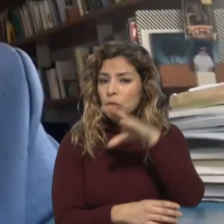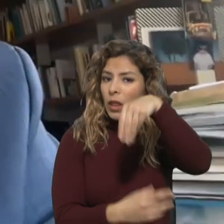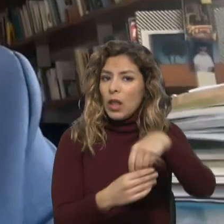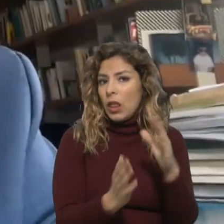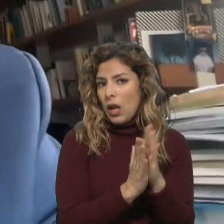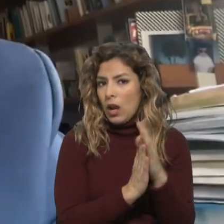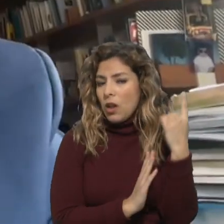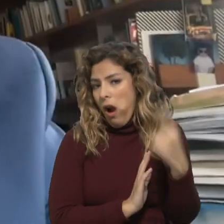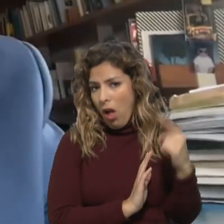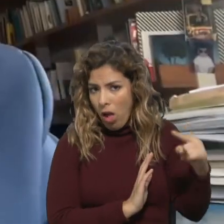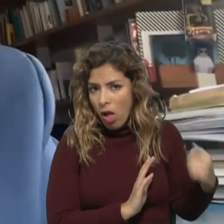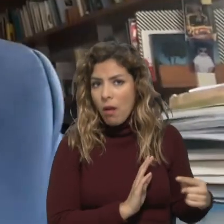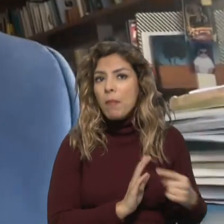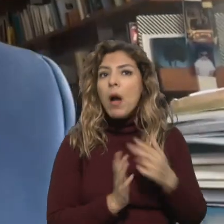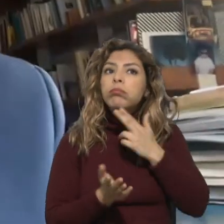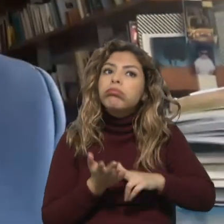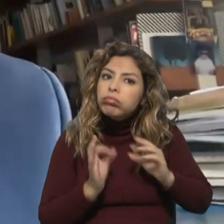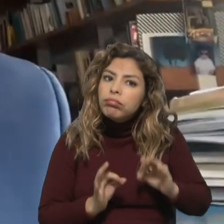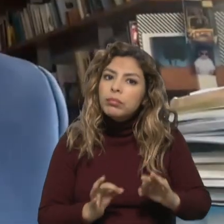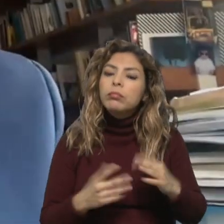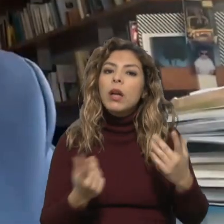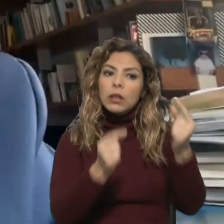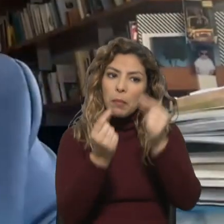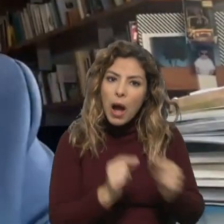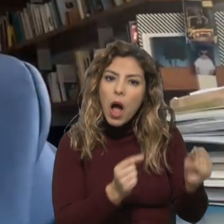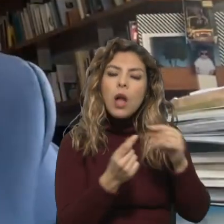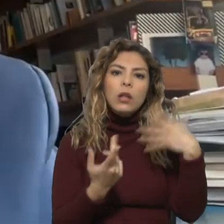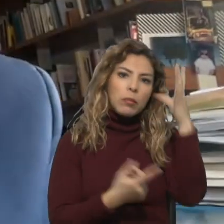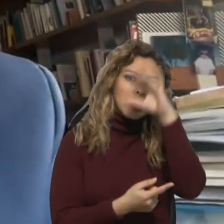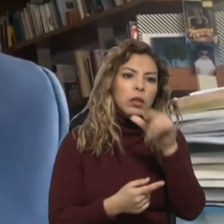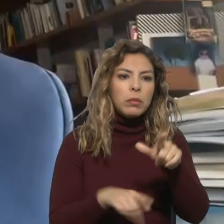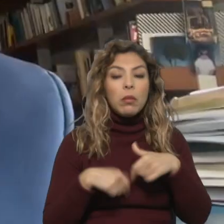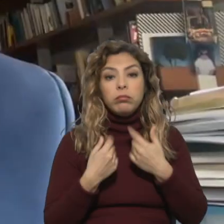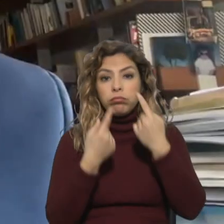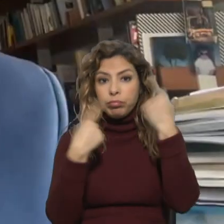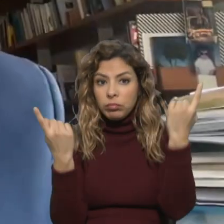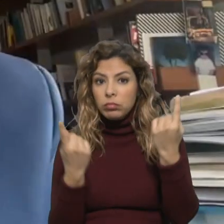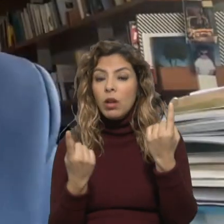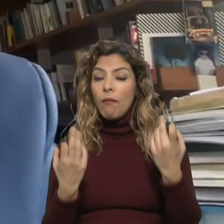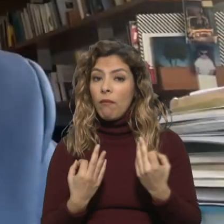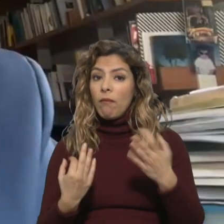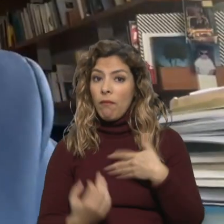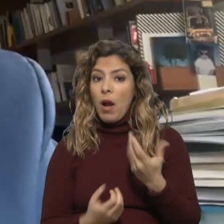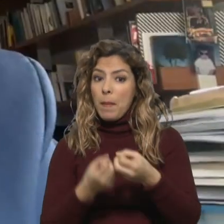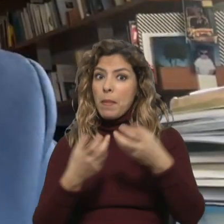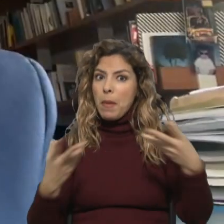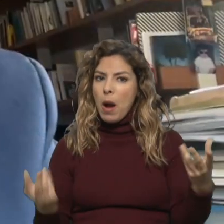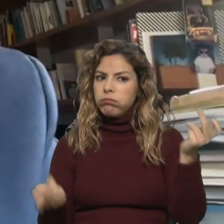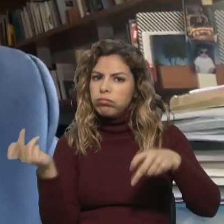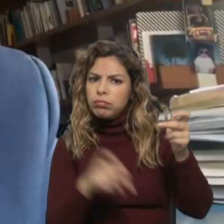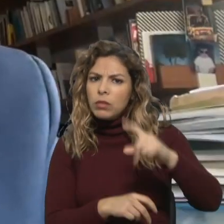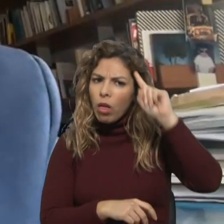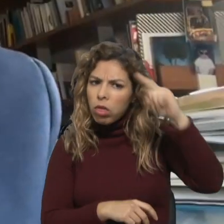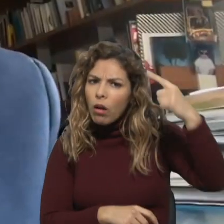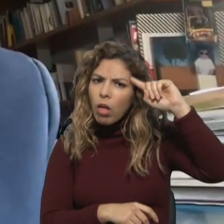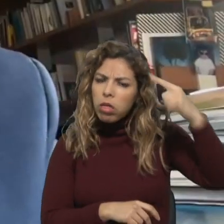Igreja. Não dos abusos propriamente, que já tinham existido antes, mas da manifestação desses abusos e o conhecimento desses abusos e ter que lidar com esse fenómeno.